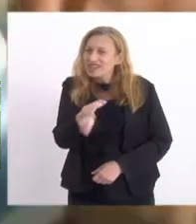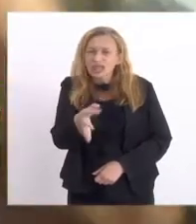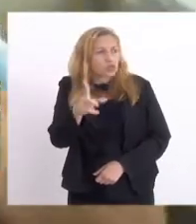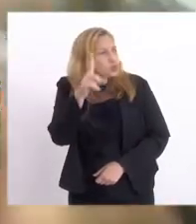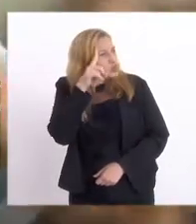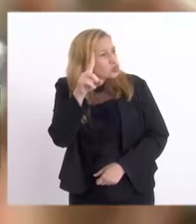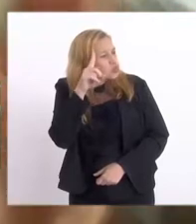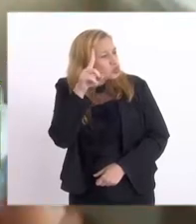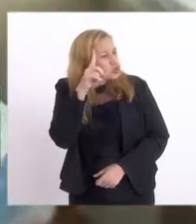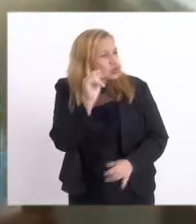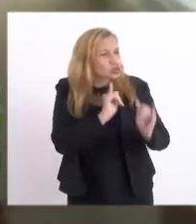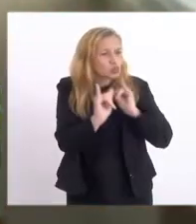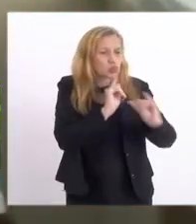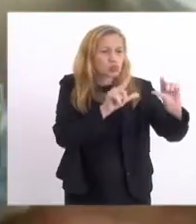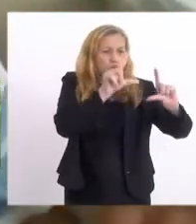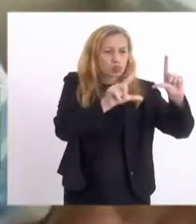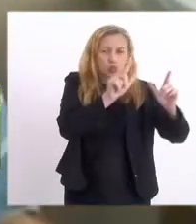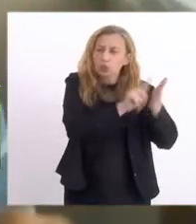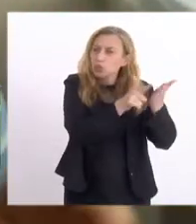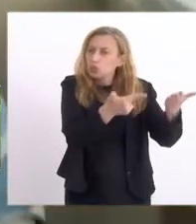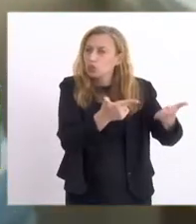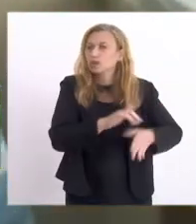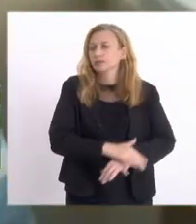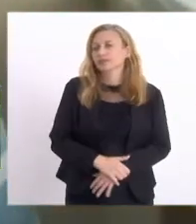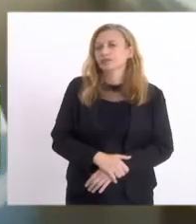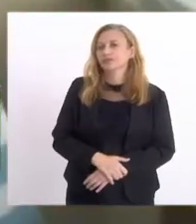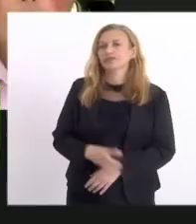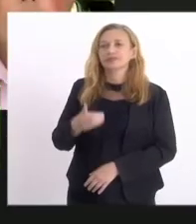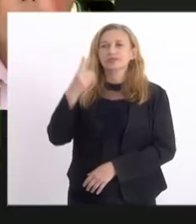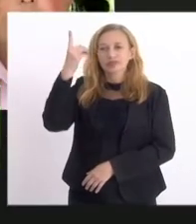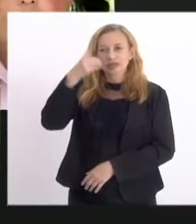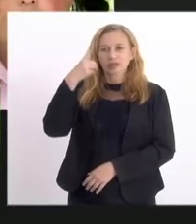tem notícia no jornal. Acabei, deputado Valdir.